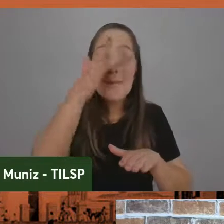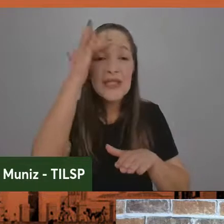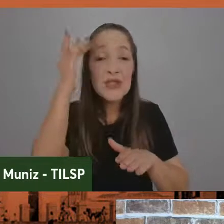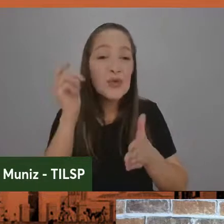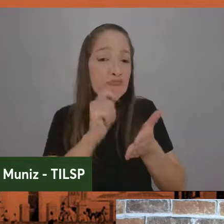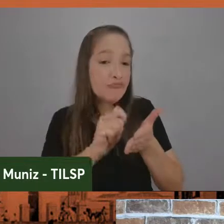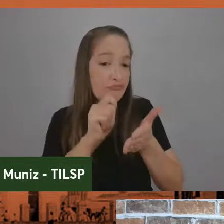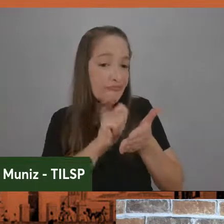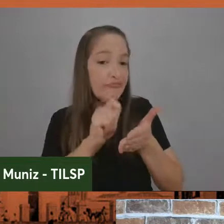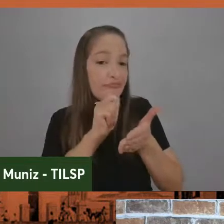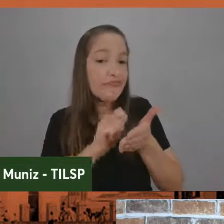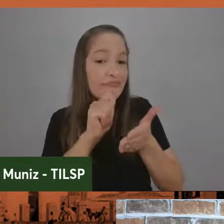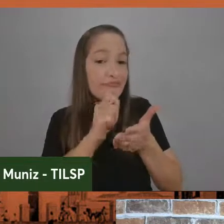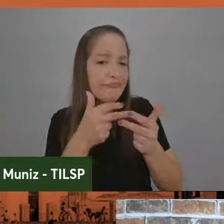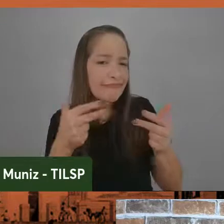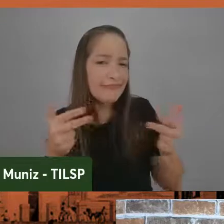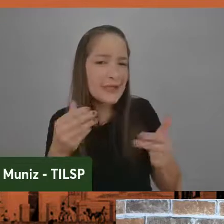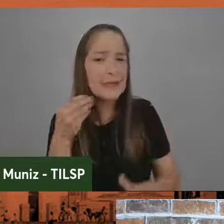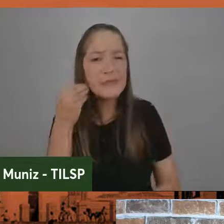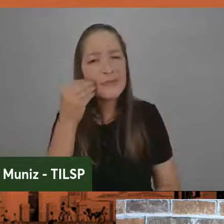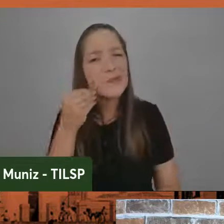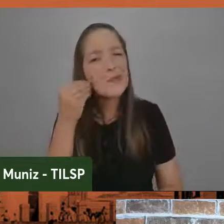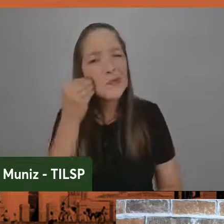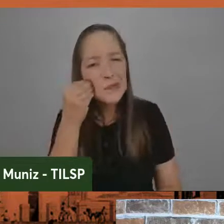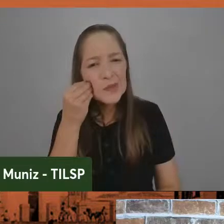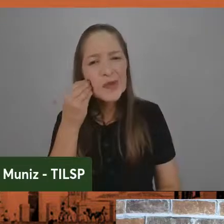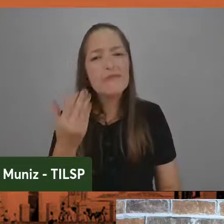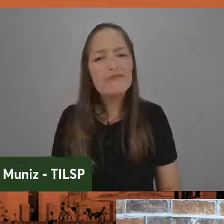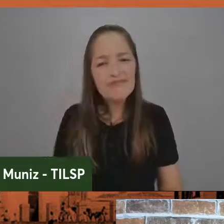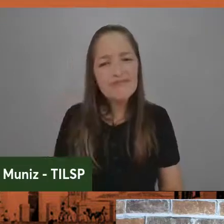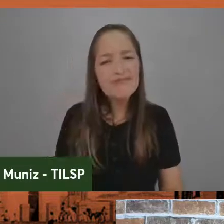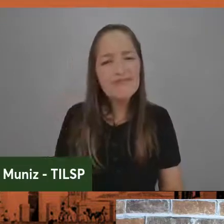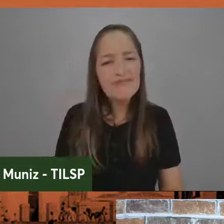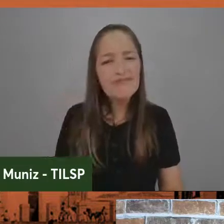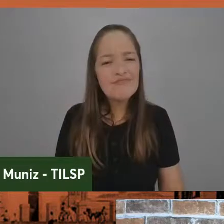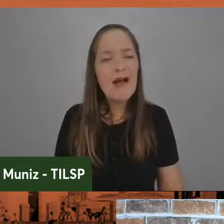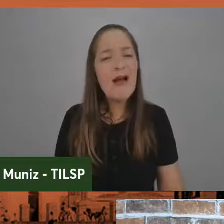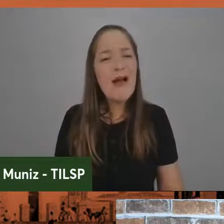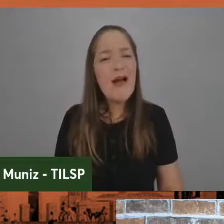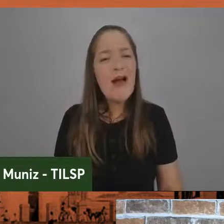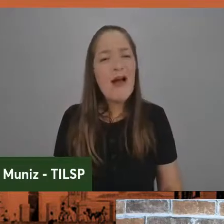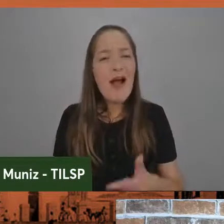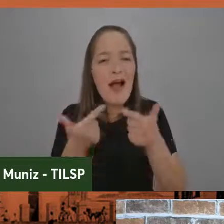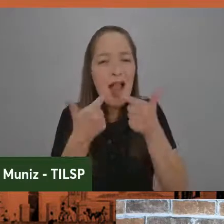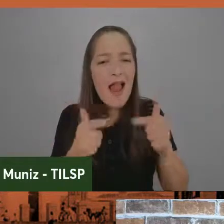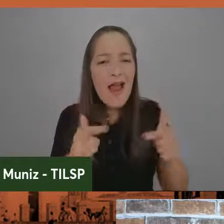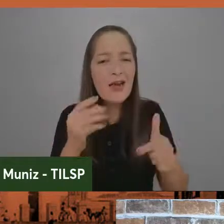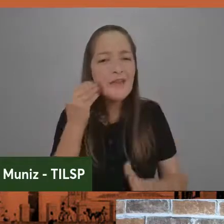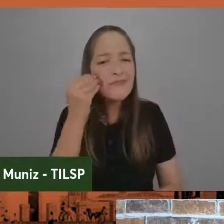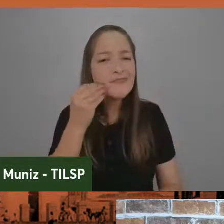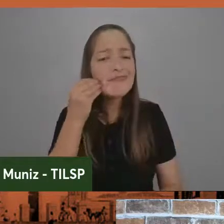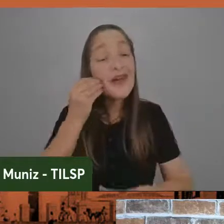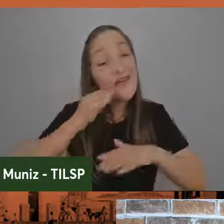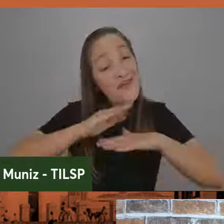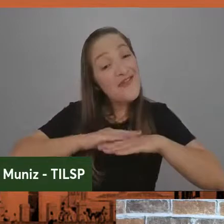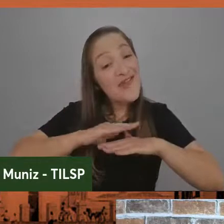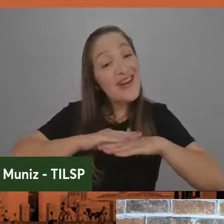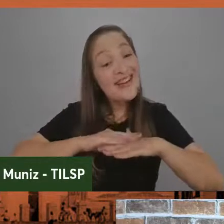dizer, experimentalistas, que fazem experiências com a linguagem, e, por exemplo,